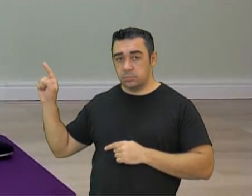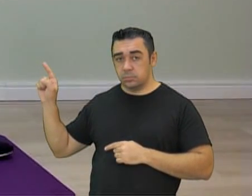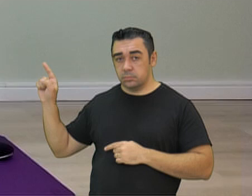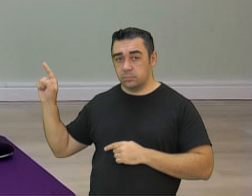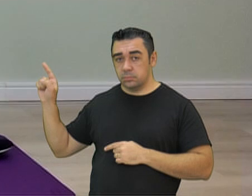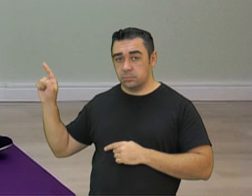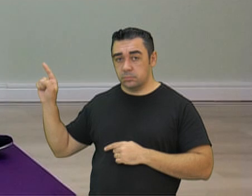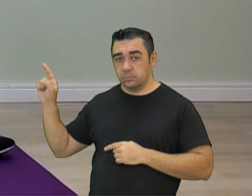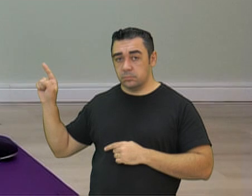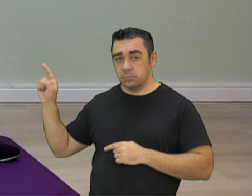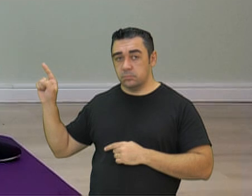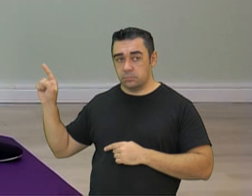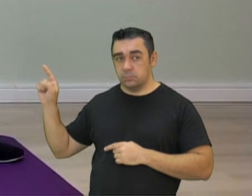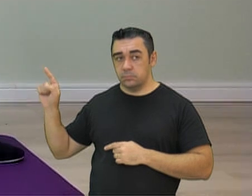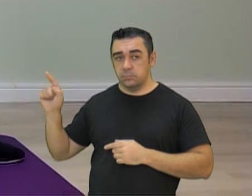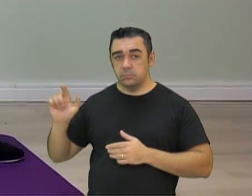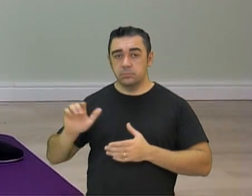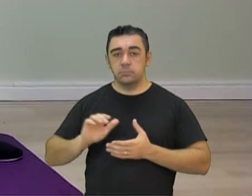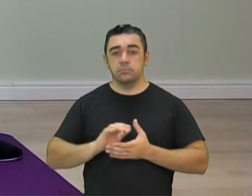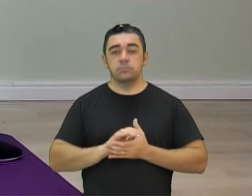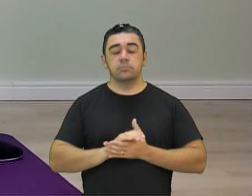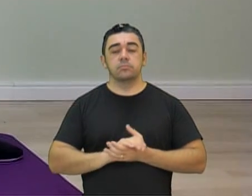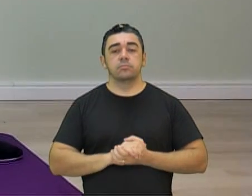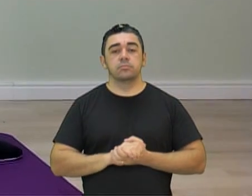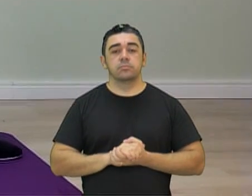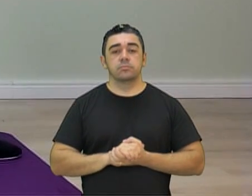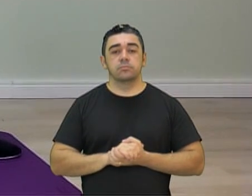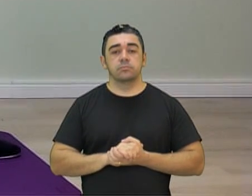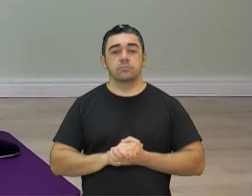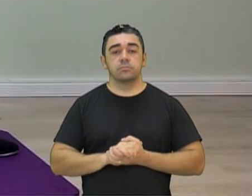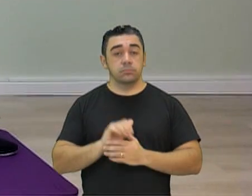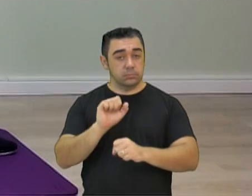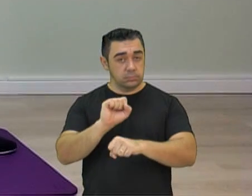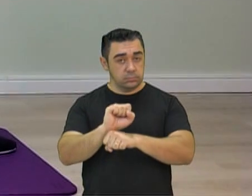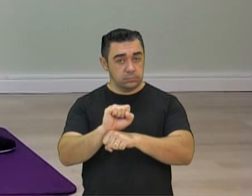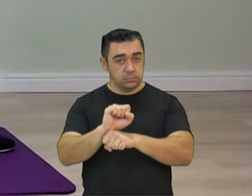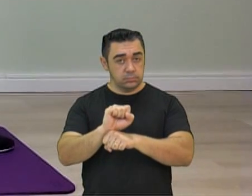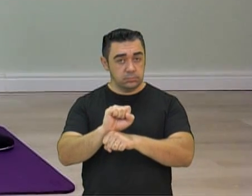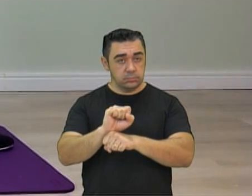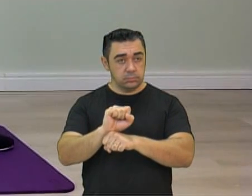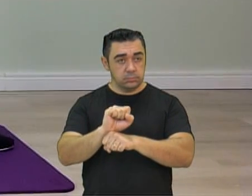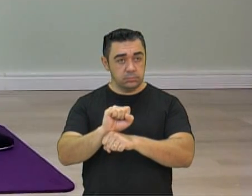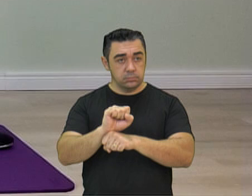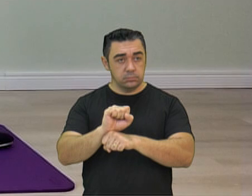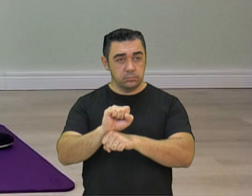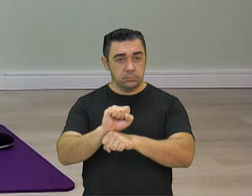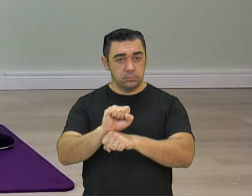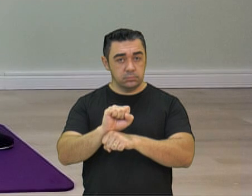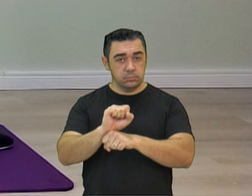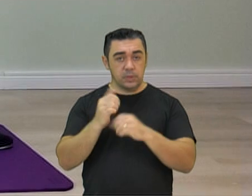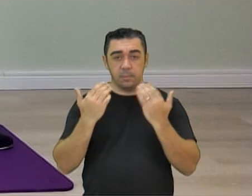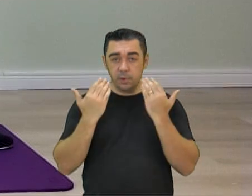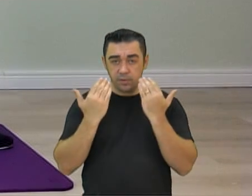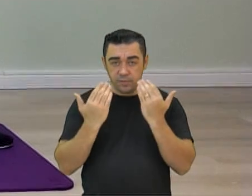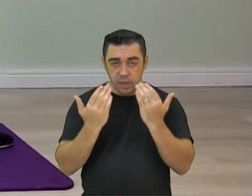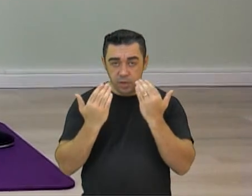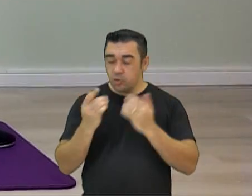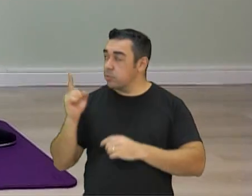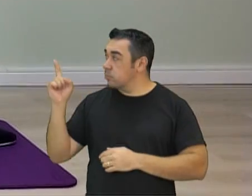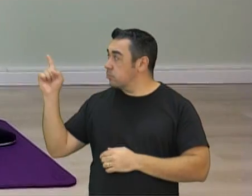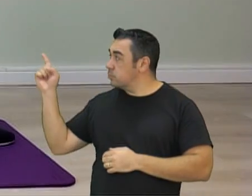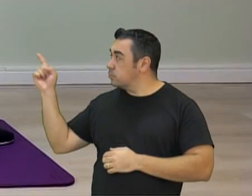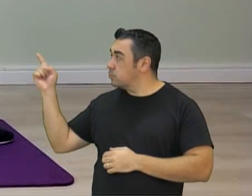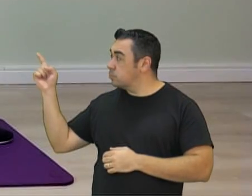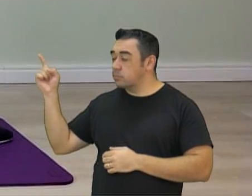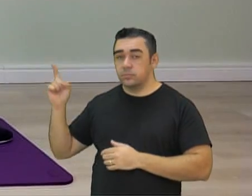Põe suas mãos lá no seu joelho. E fica. Desce o seu quadril, ó. Força o seu quadril para baixo.